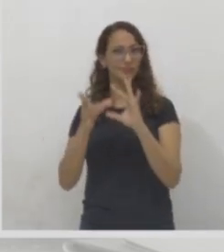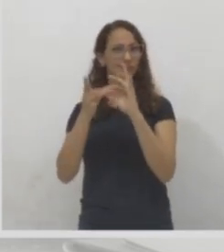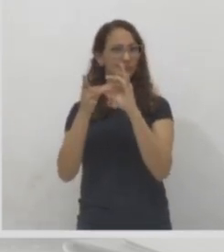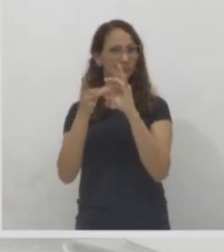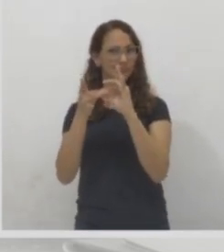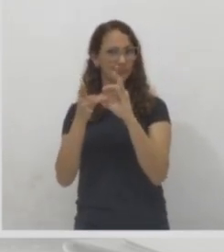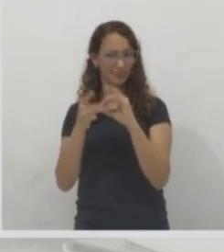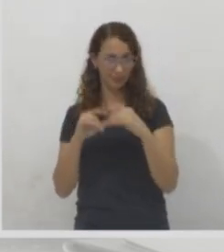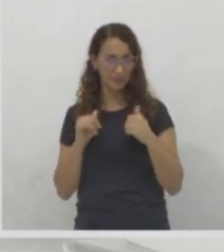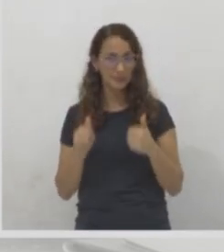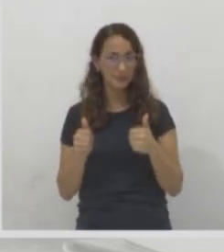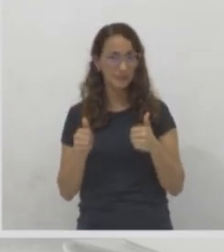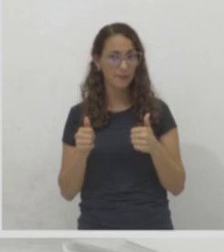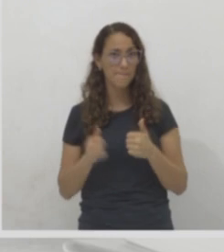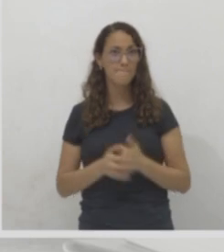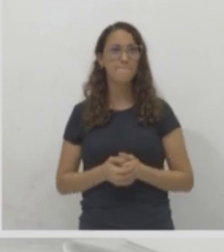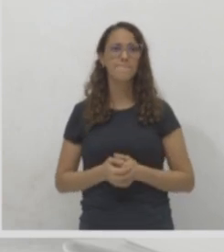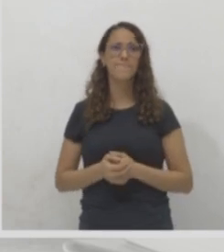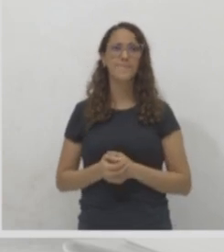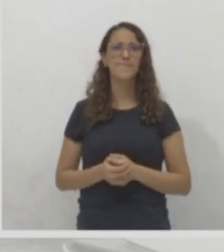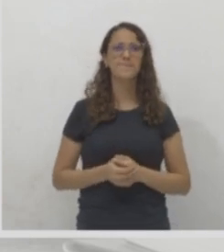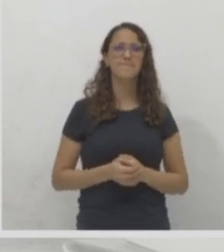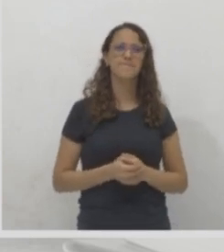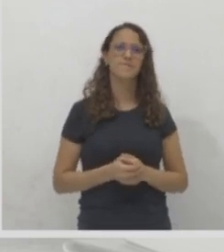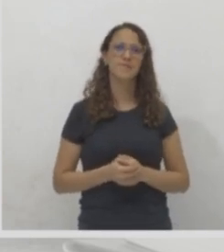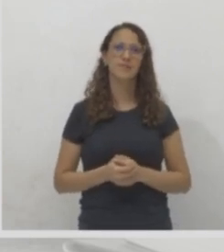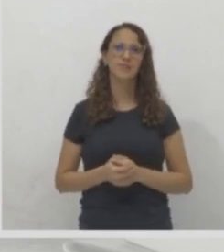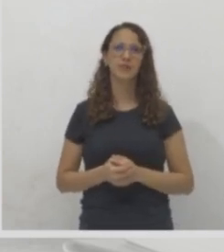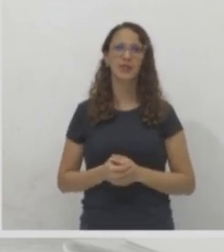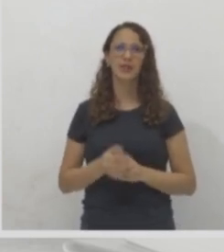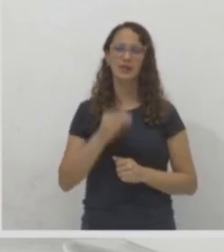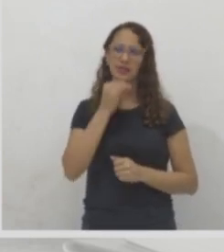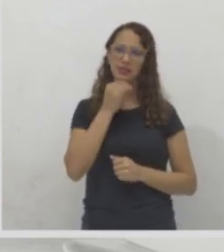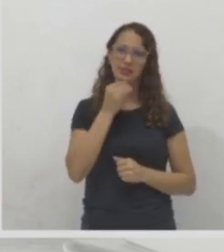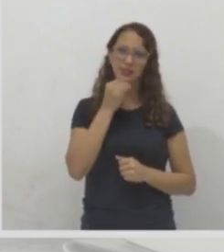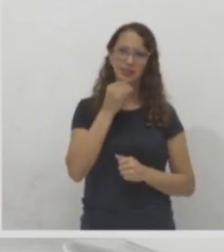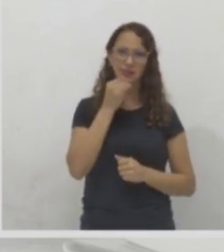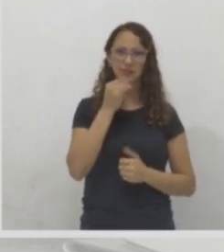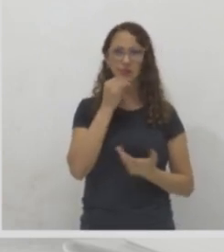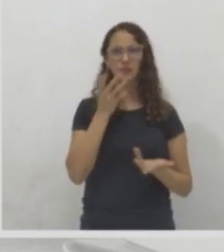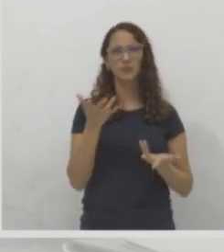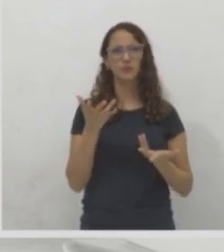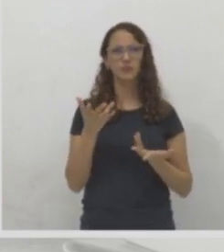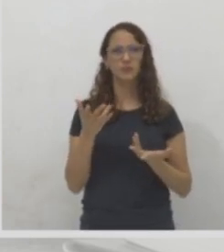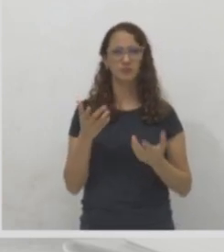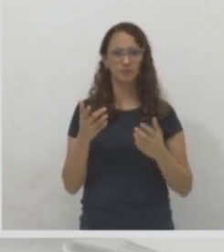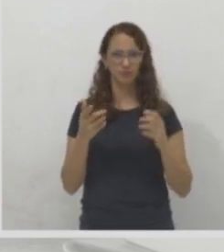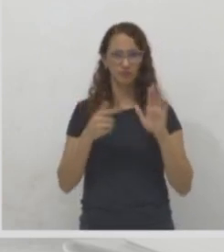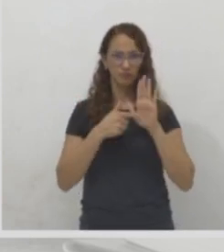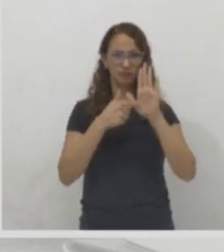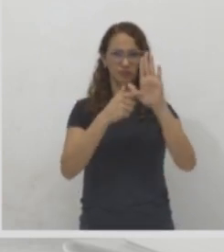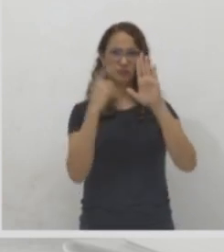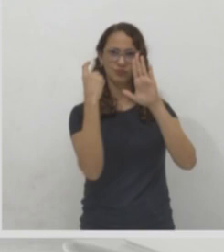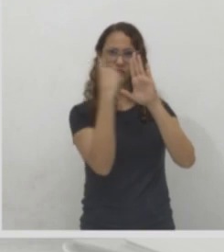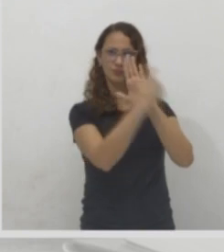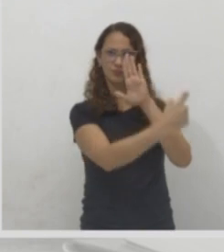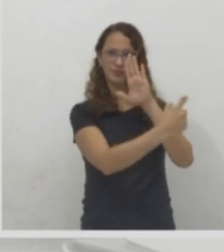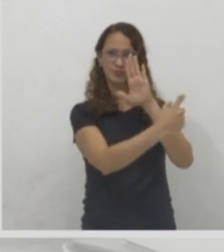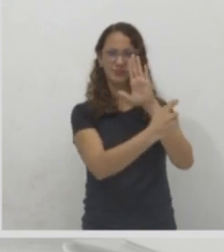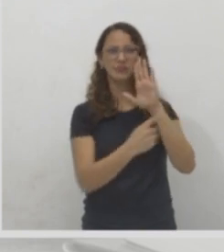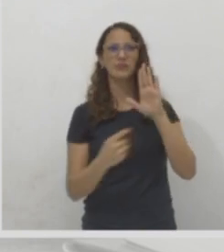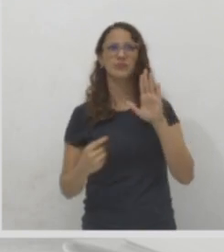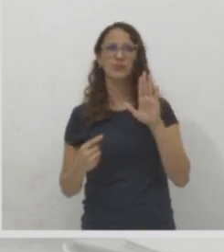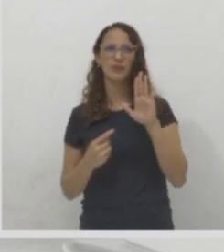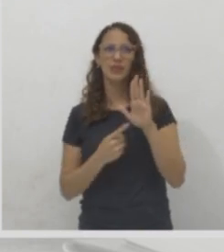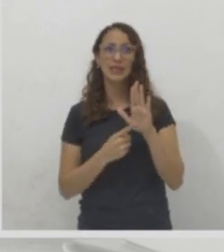dele, certo? Então, quando a gente pega, por exemplo, esta manchete, sem